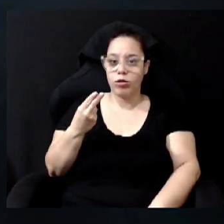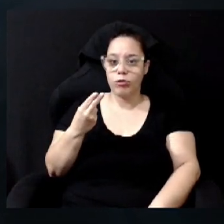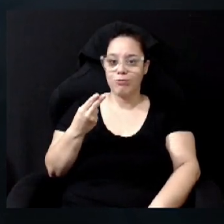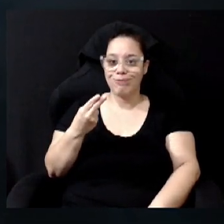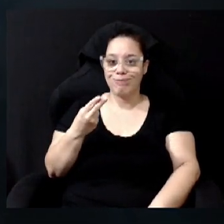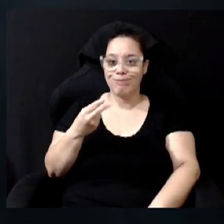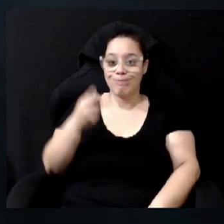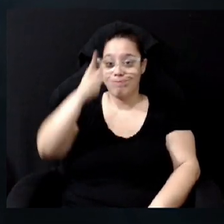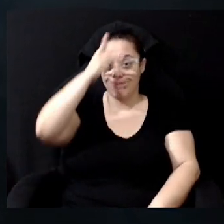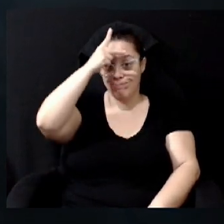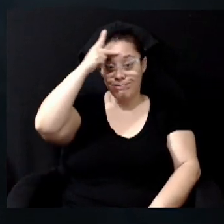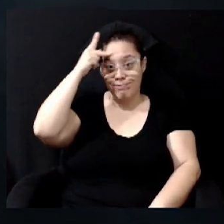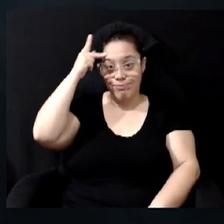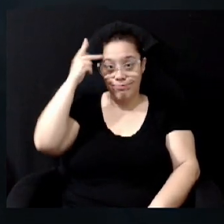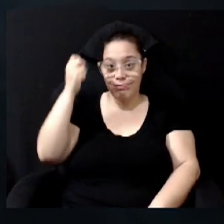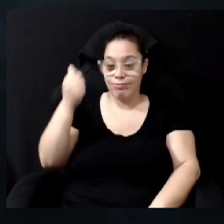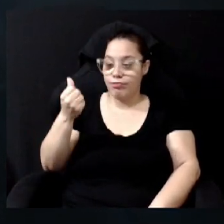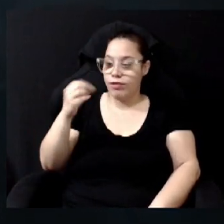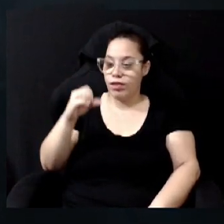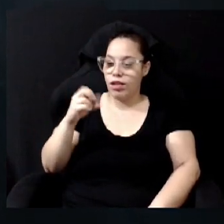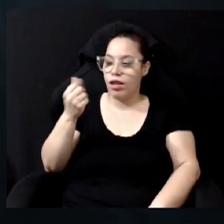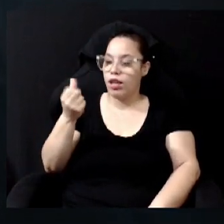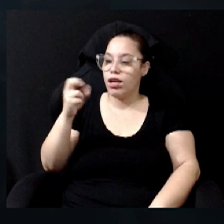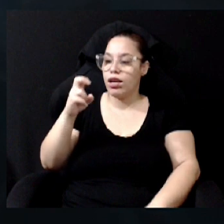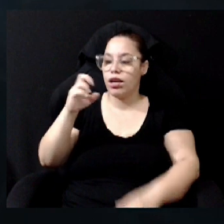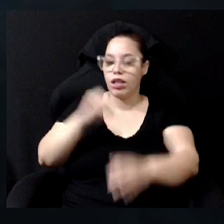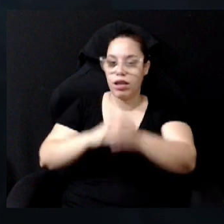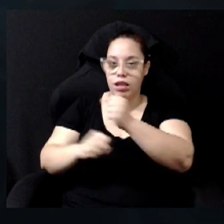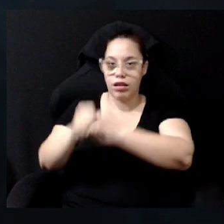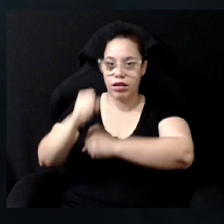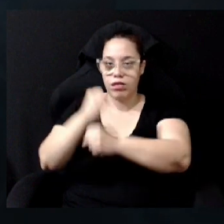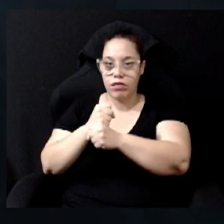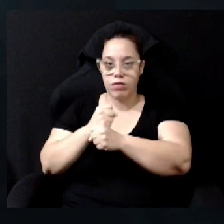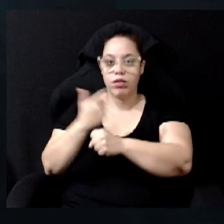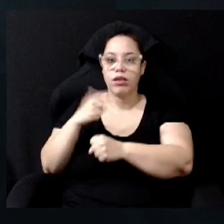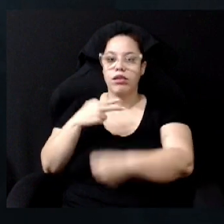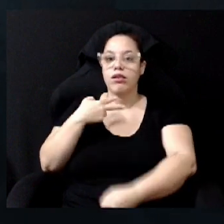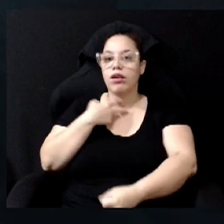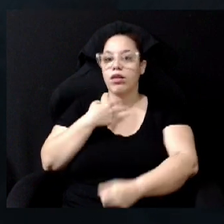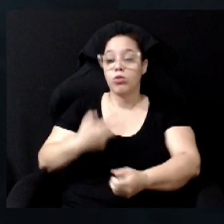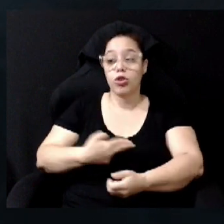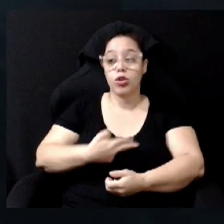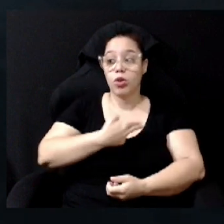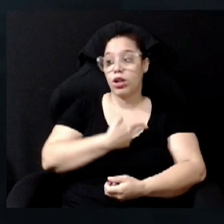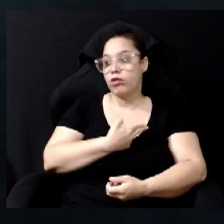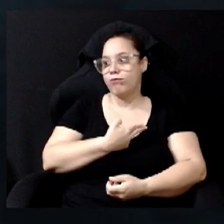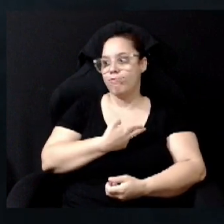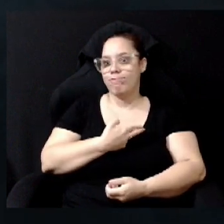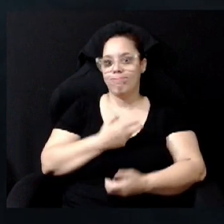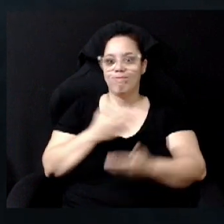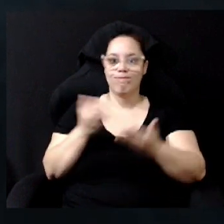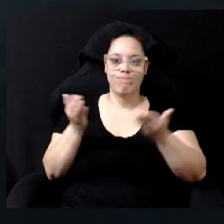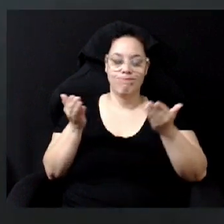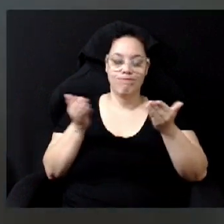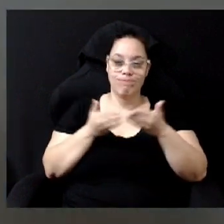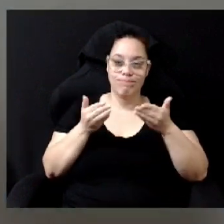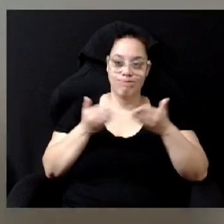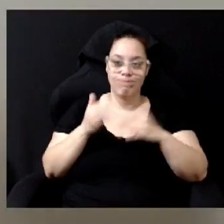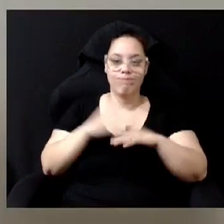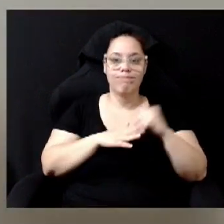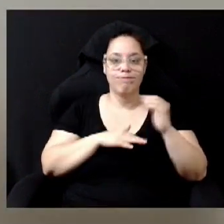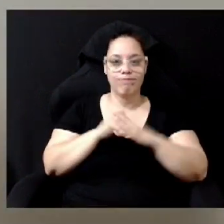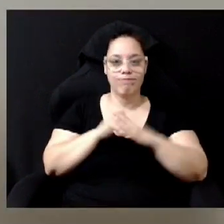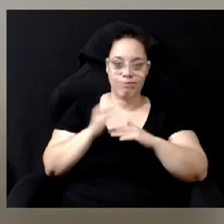até 10, 15 anos atrás, não podiam nem ser operadas. E hoje em dia, nós temos um tratamento bastante